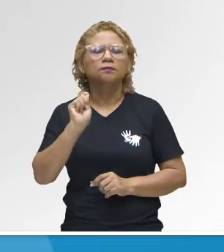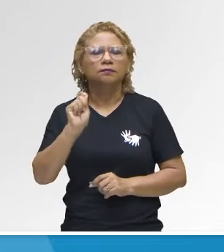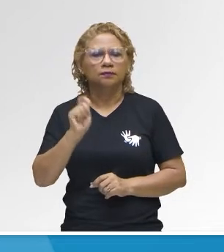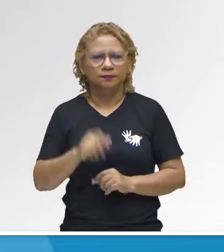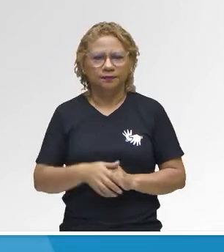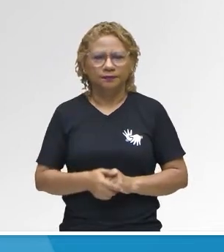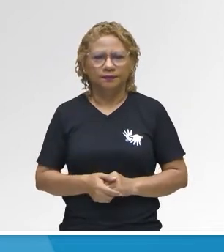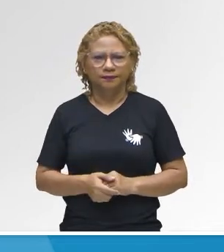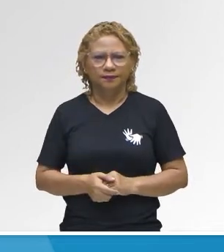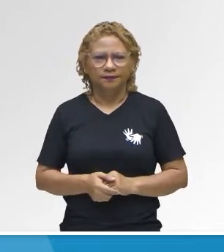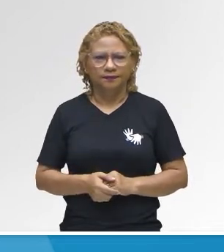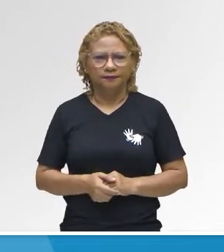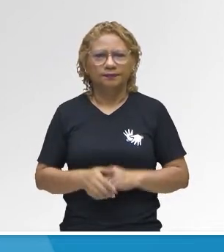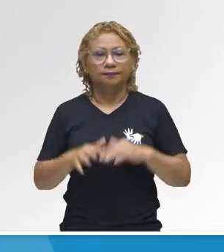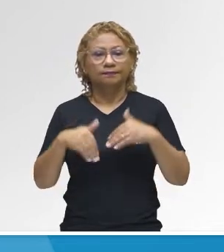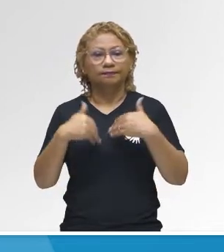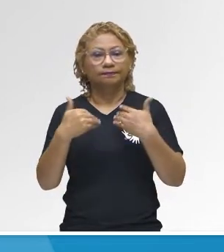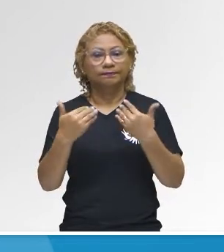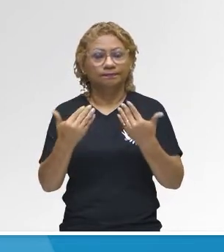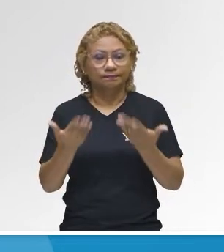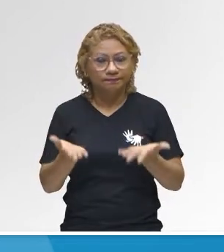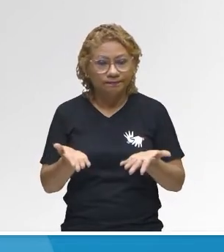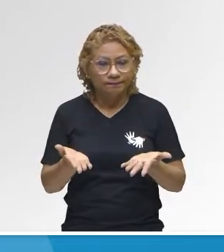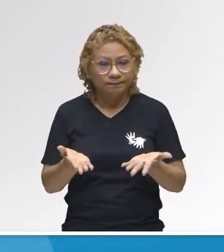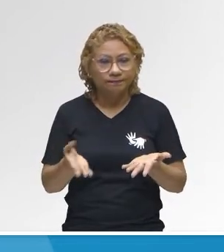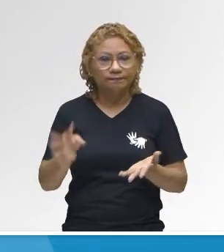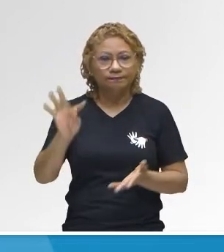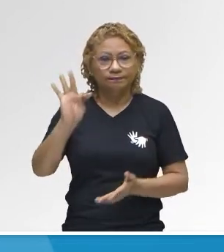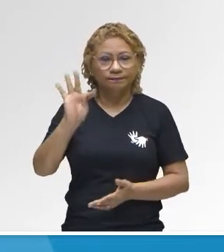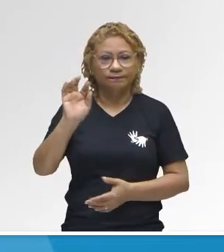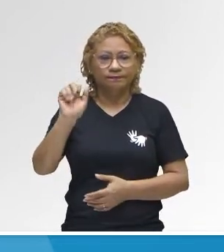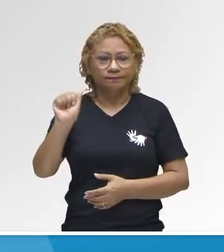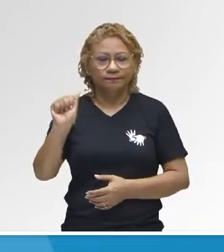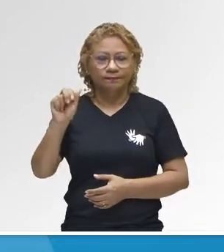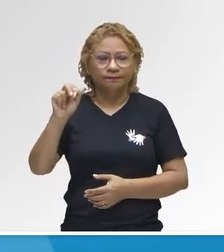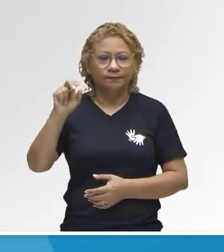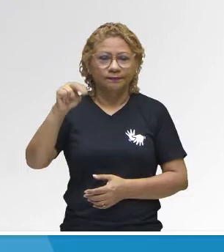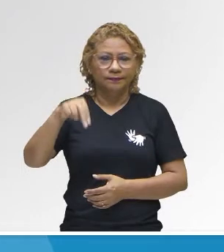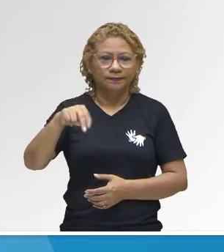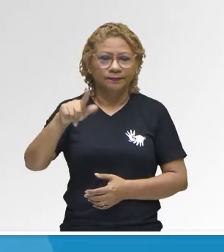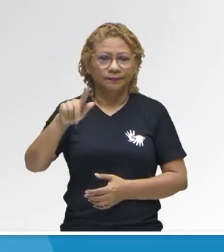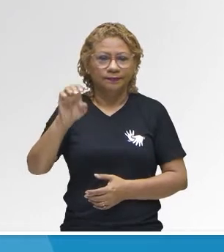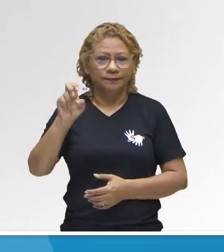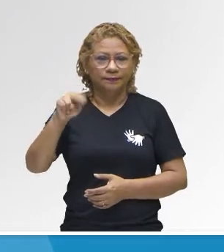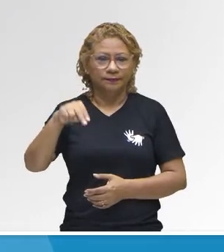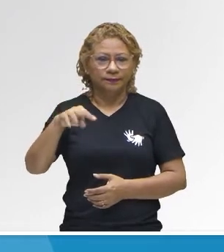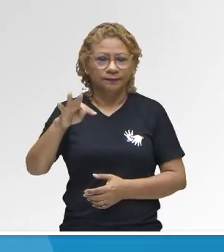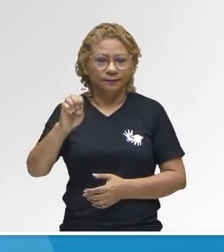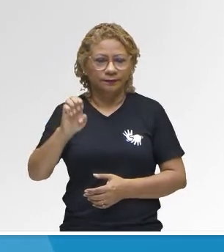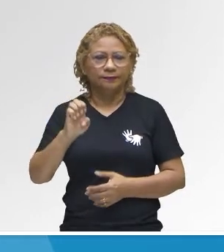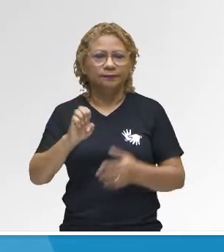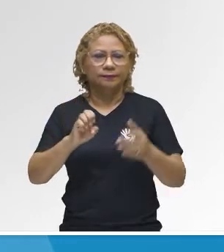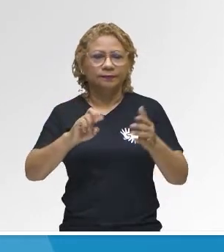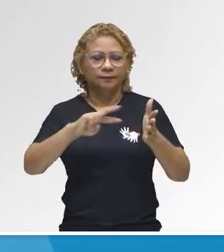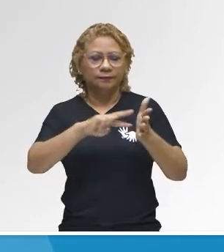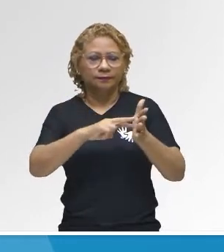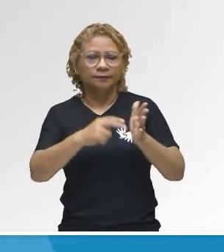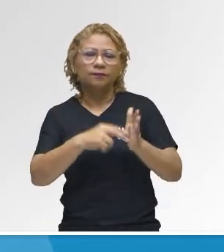Temos aí que a tangente é representada pela linha vermelha. Então vamos